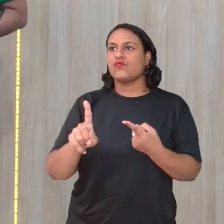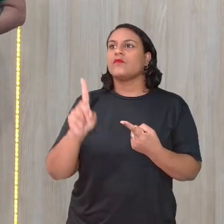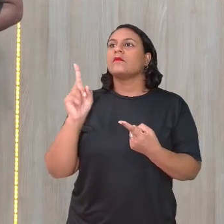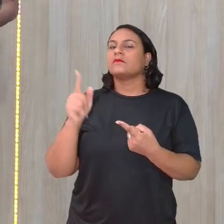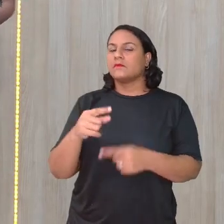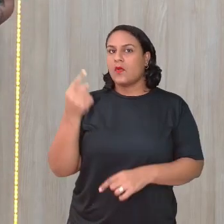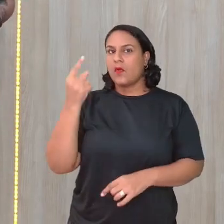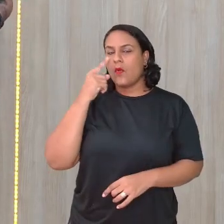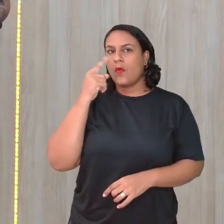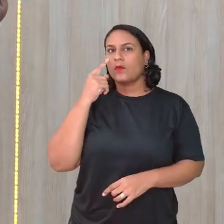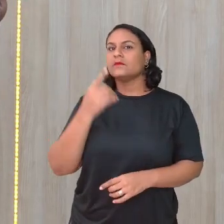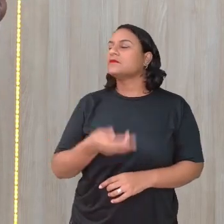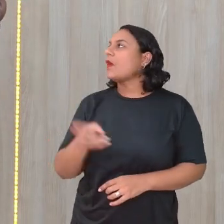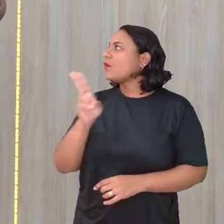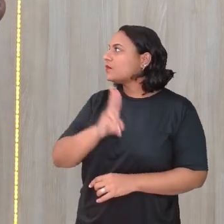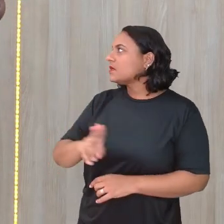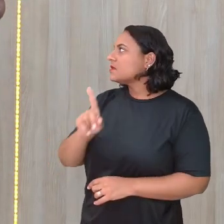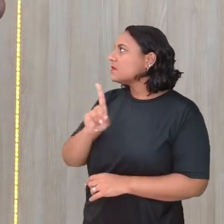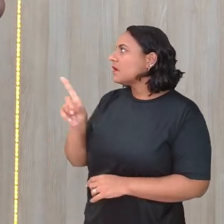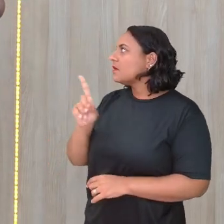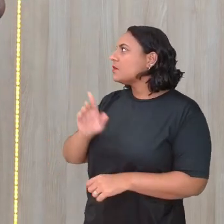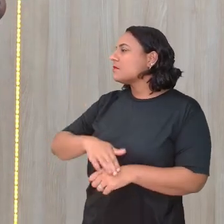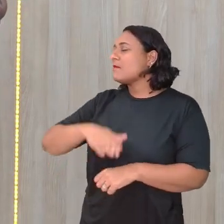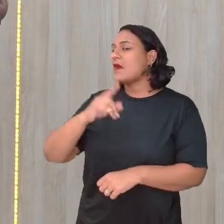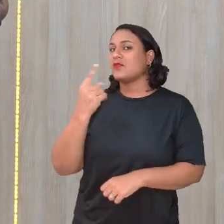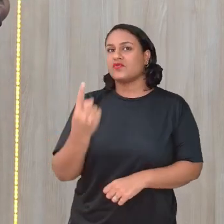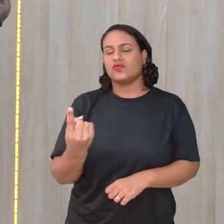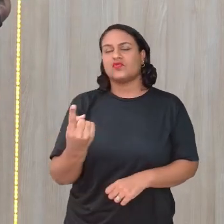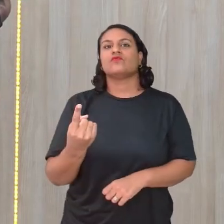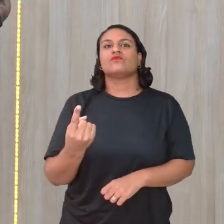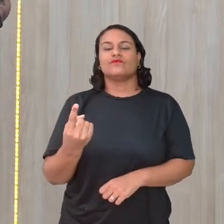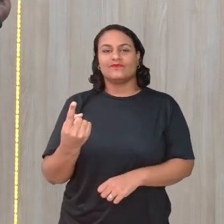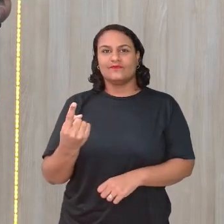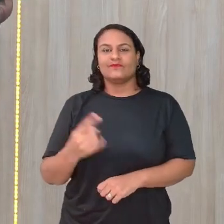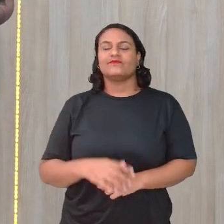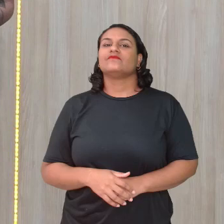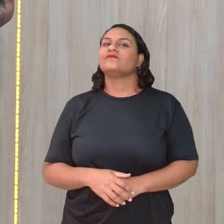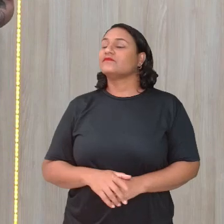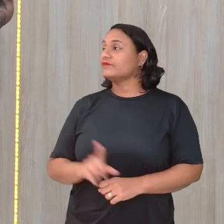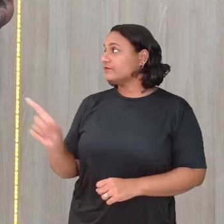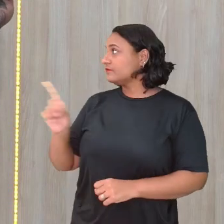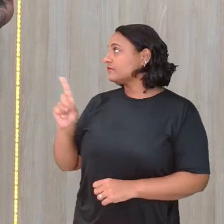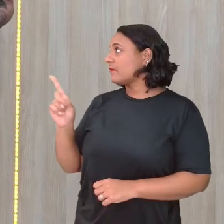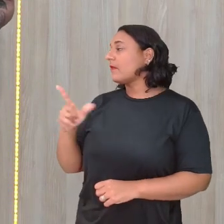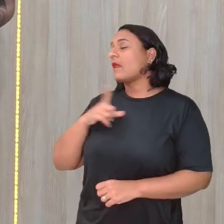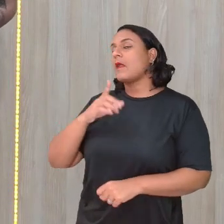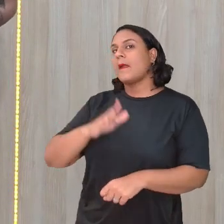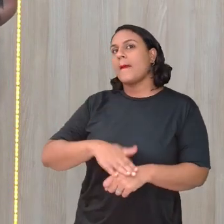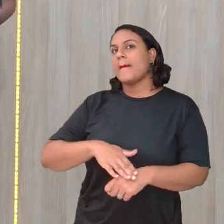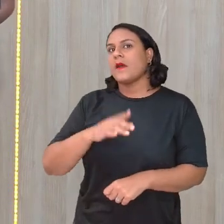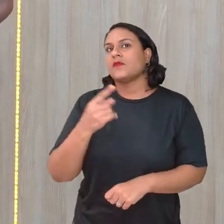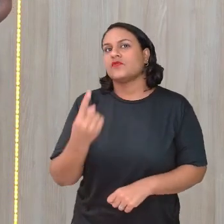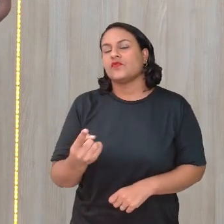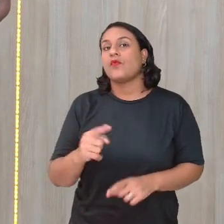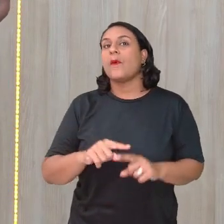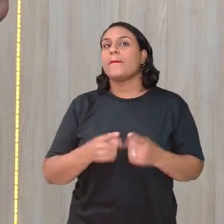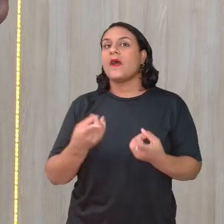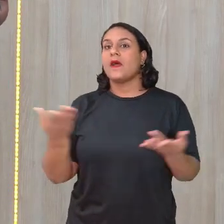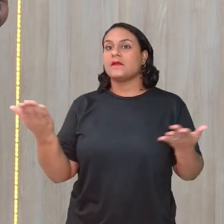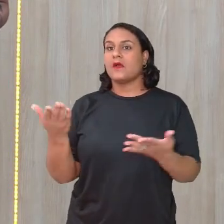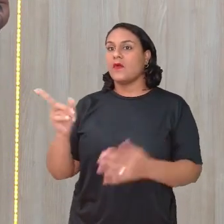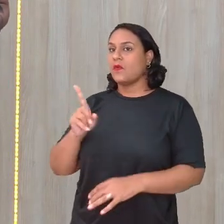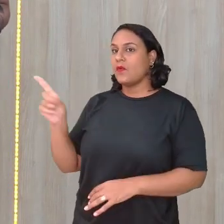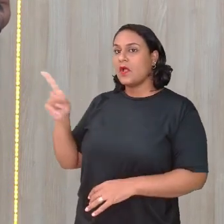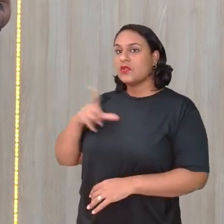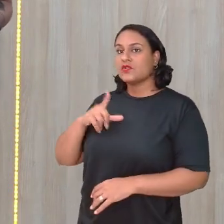no plural porque eu posso ter mais de um caso favorável, tá certo? Nesse caso aí eu tenho apenas um caso favorável e